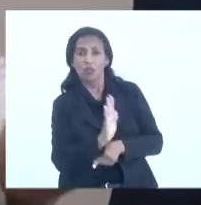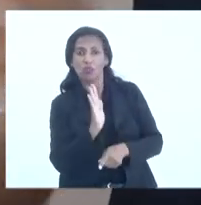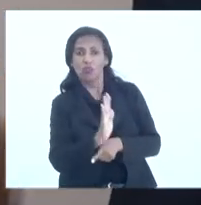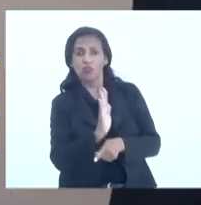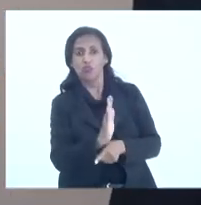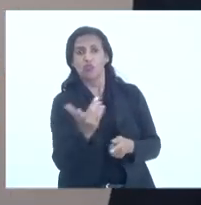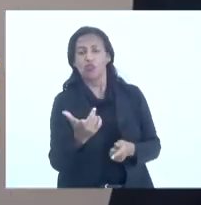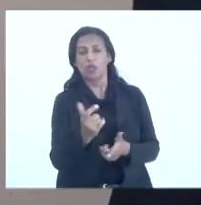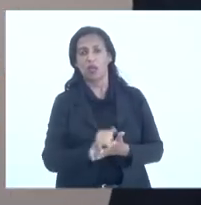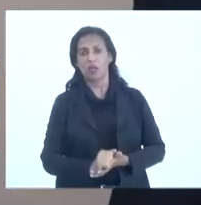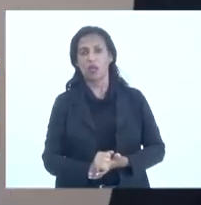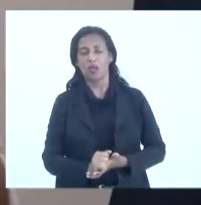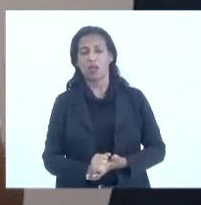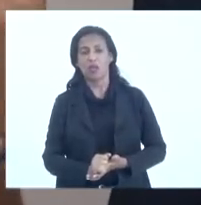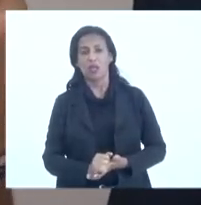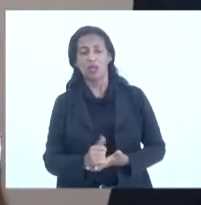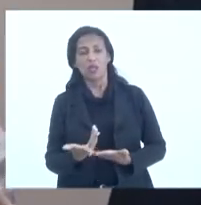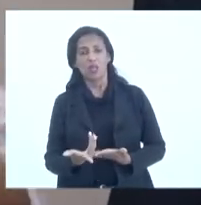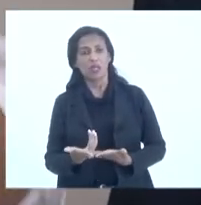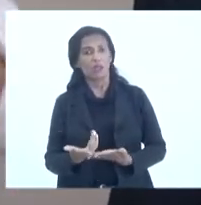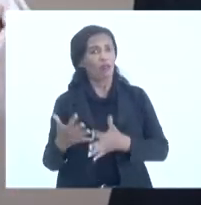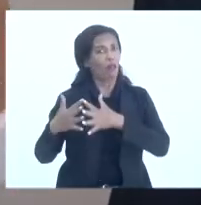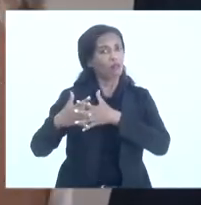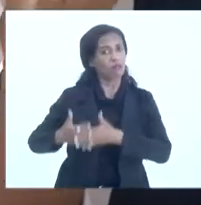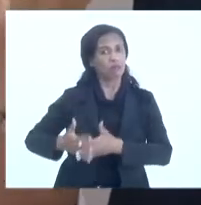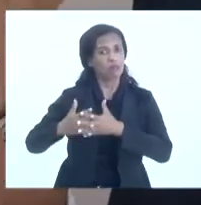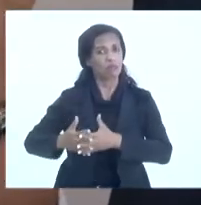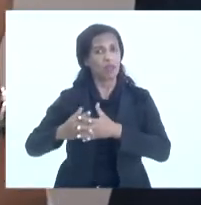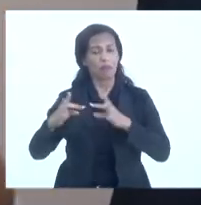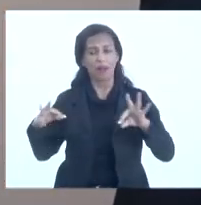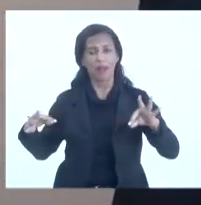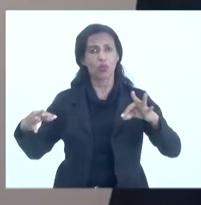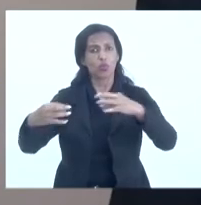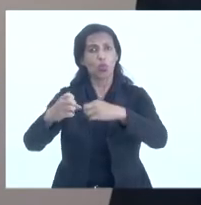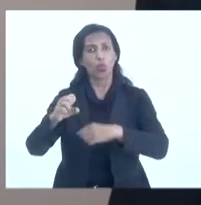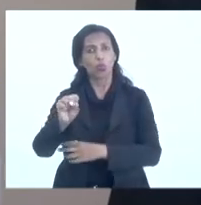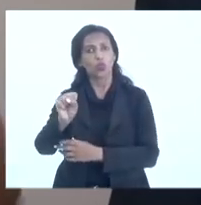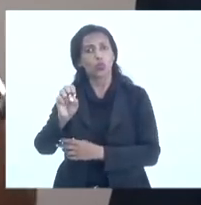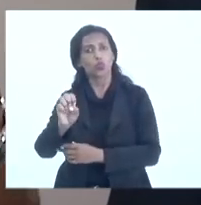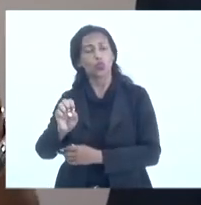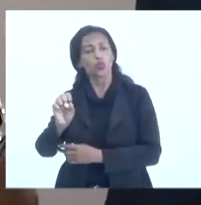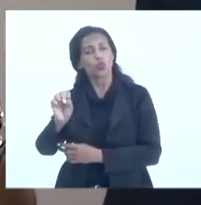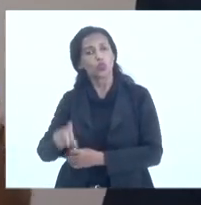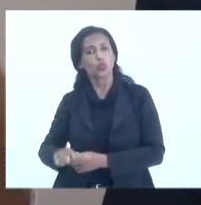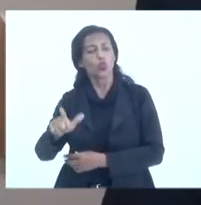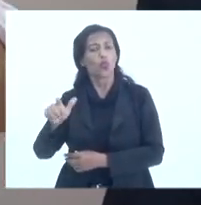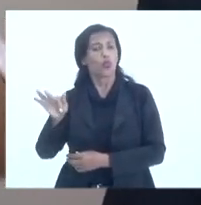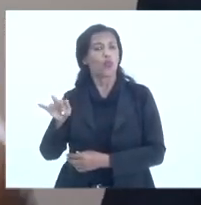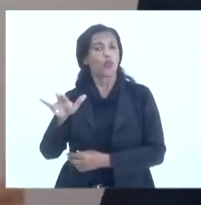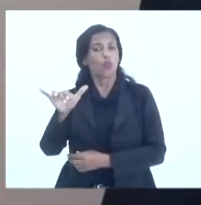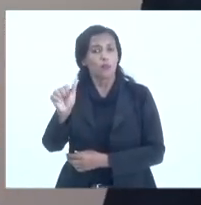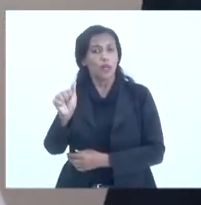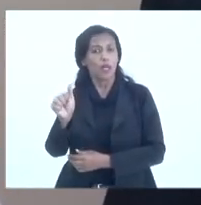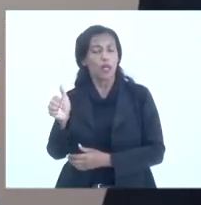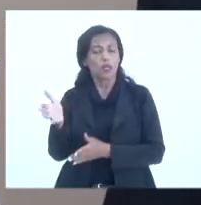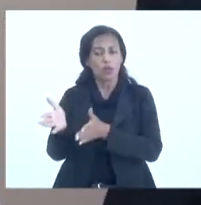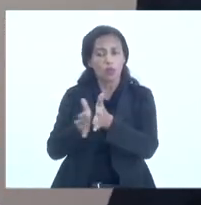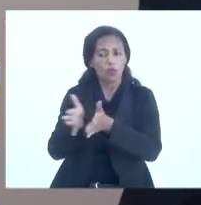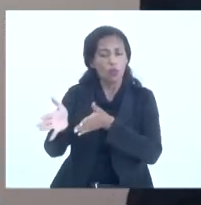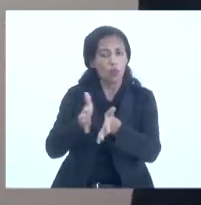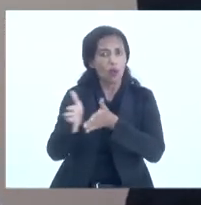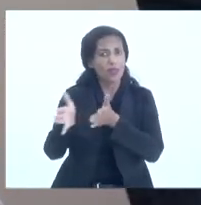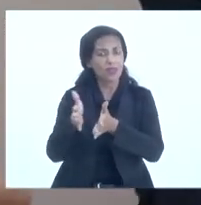de Barra Mansa ou Volta Redonda com Angra, mas a conexão de todo o Sul Fluminense, o acesso de São Paulo, do Vale do